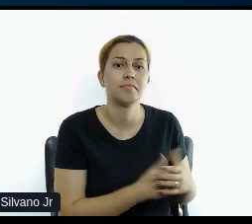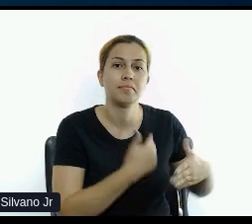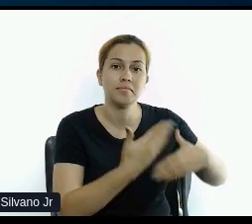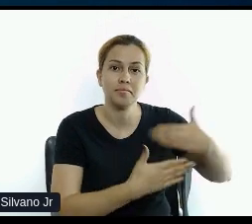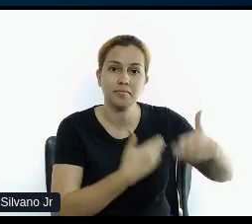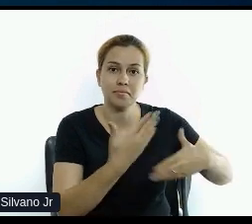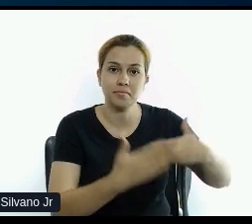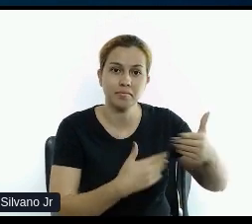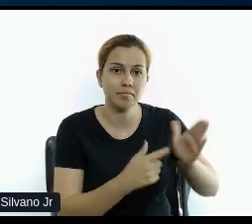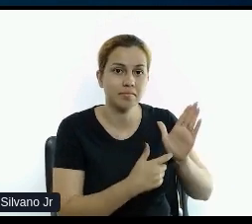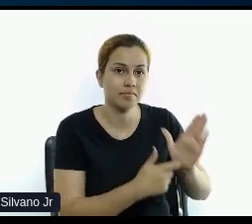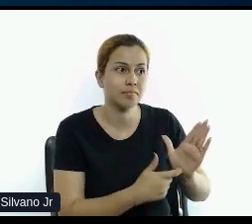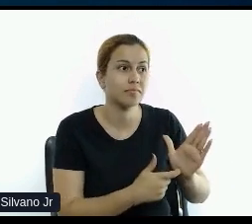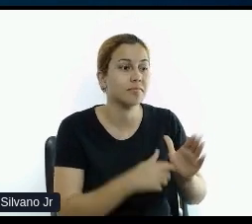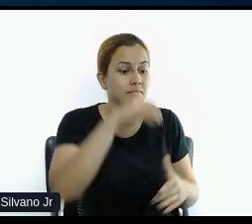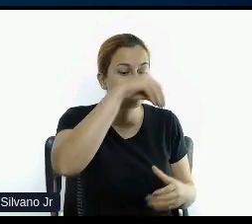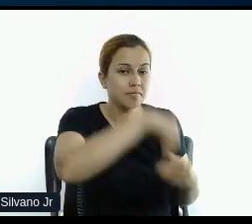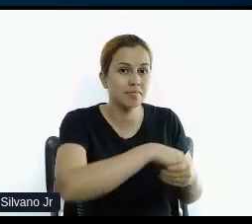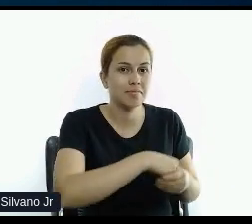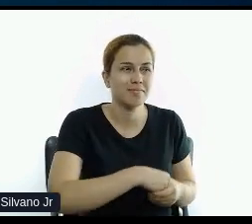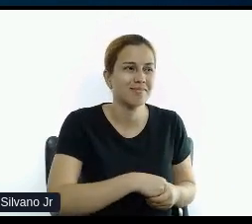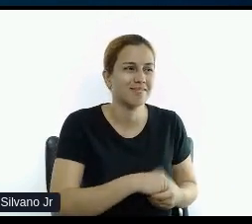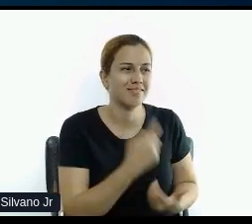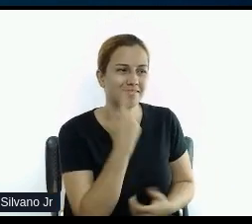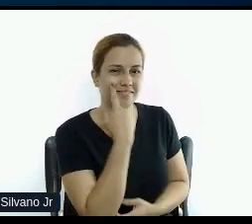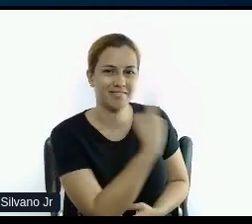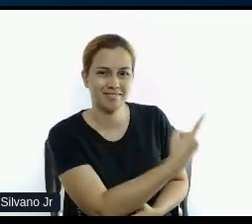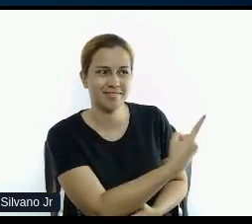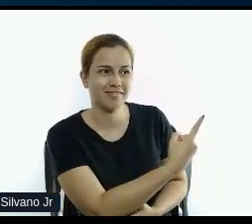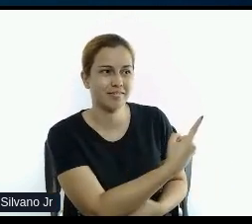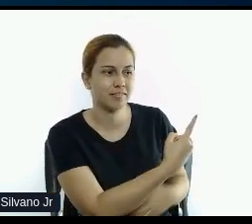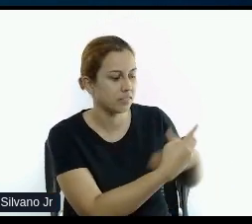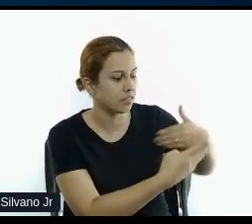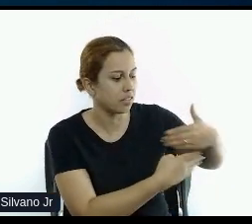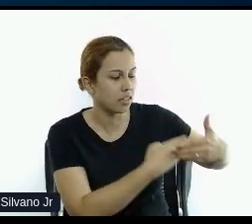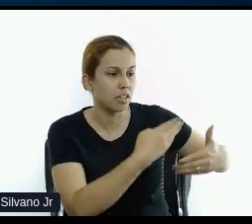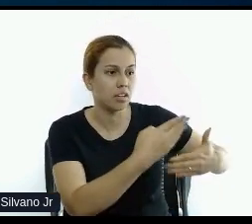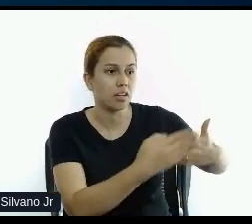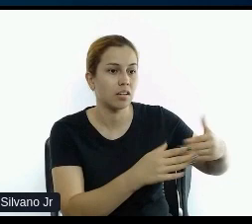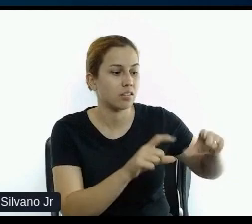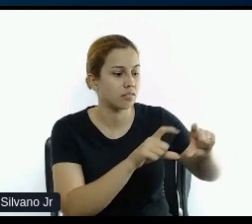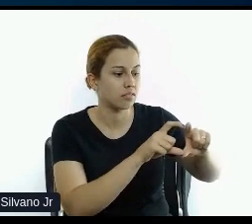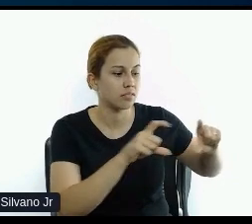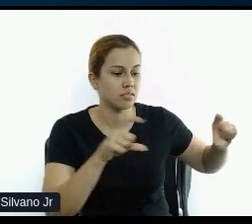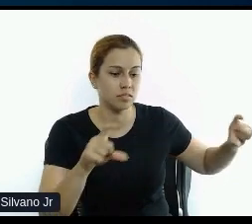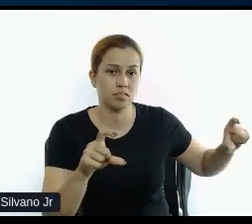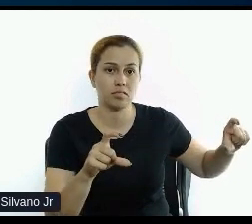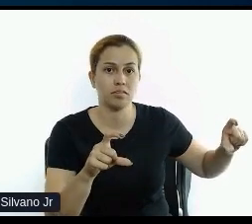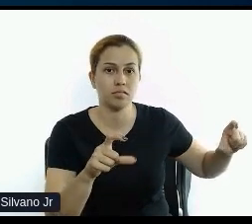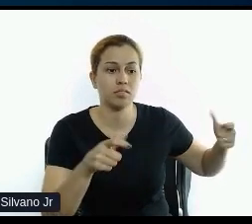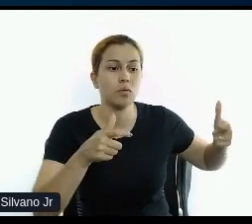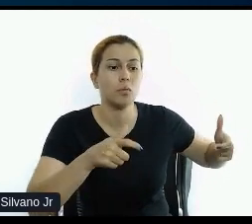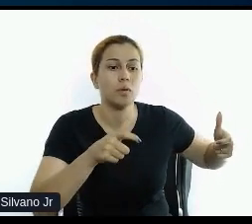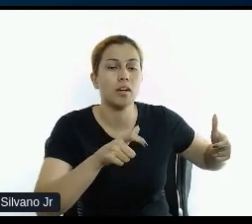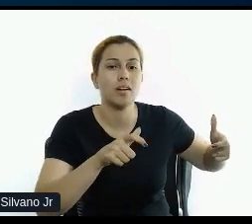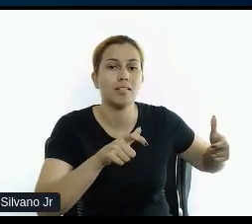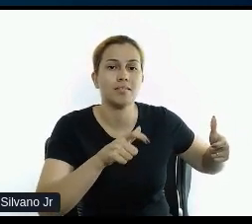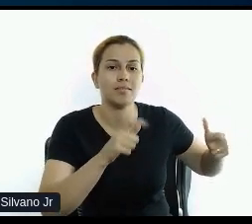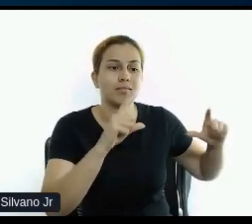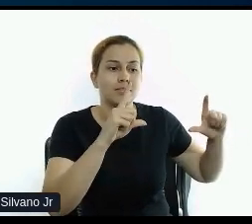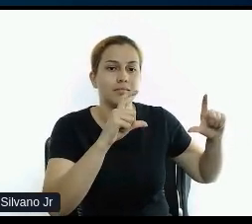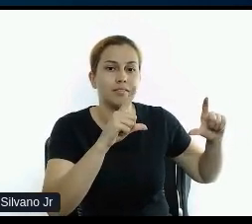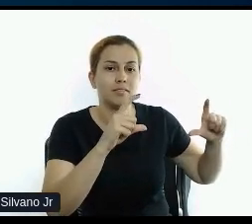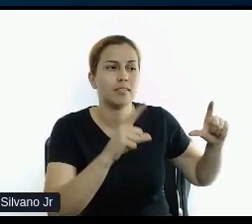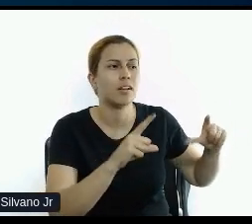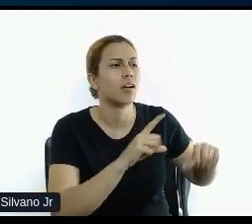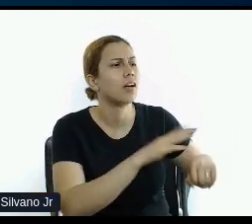desse SRC eu vou estar passando ali o endereço de onde essa imagem vai estar. E eu peço para ele deixar esse código